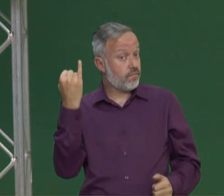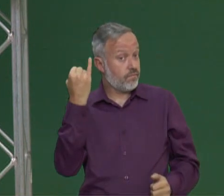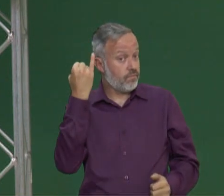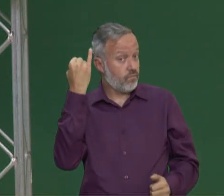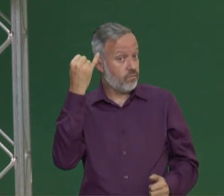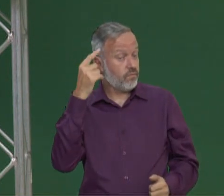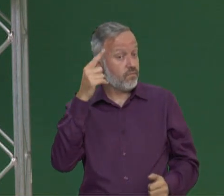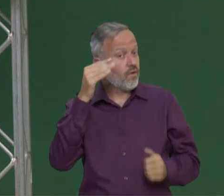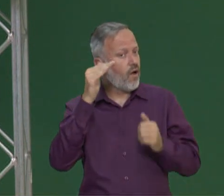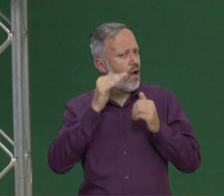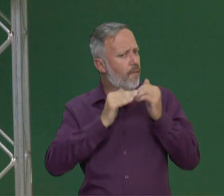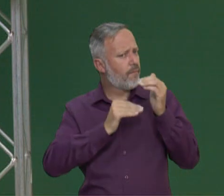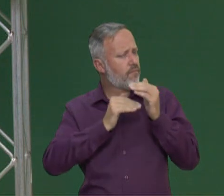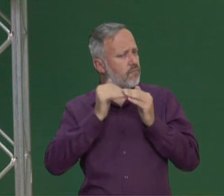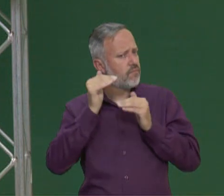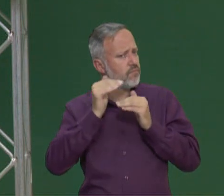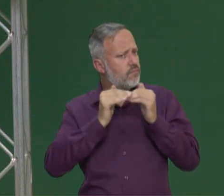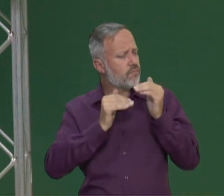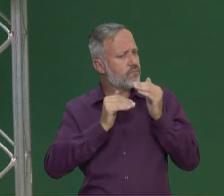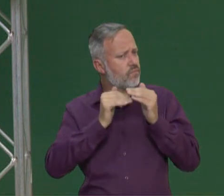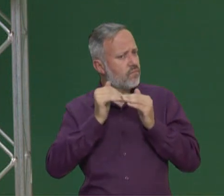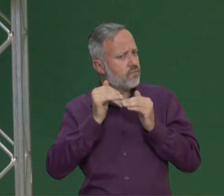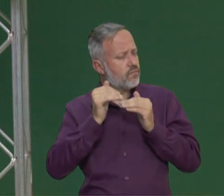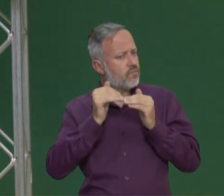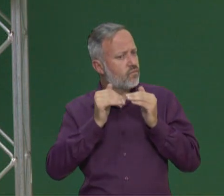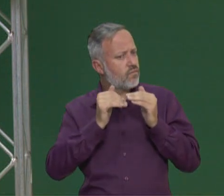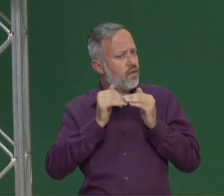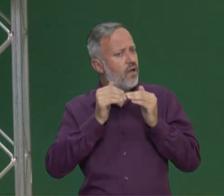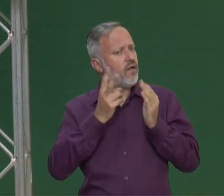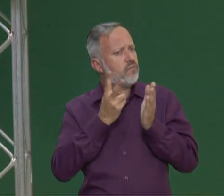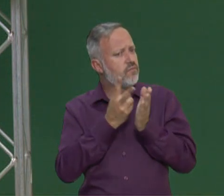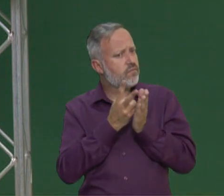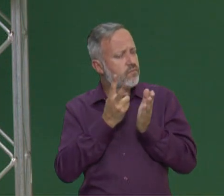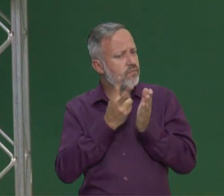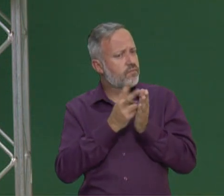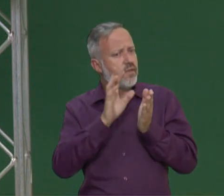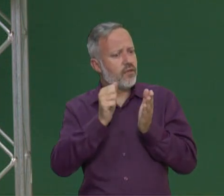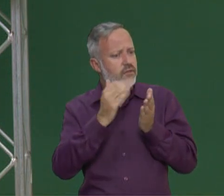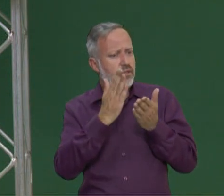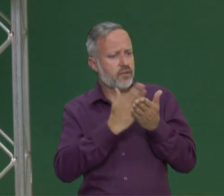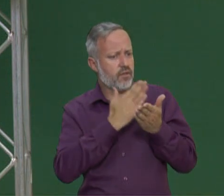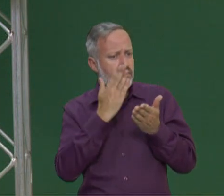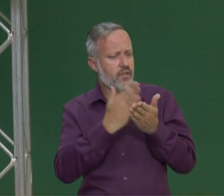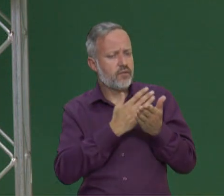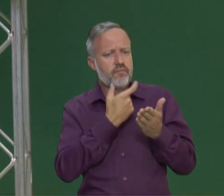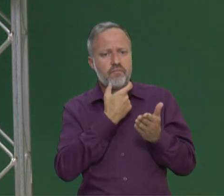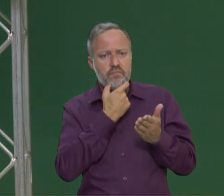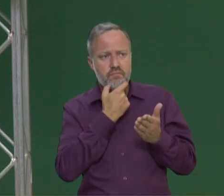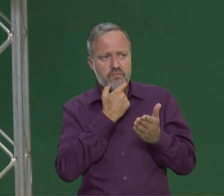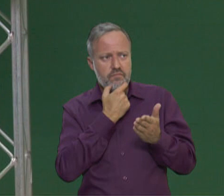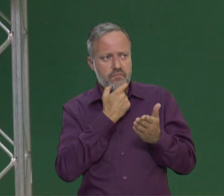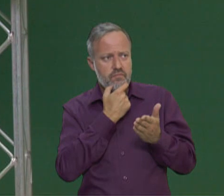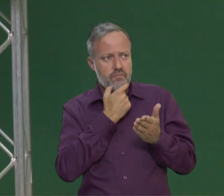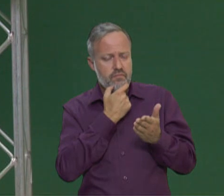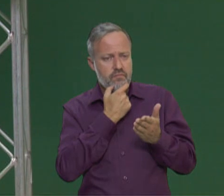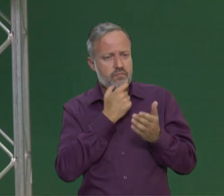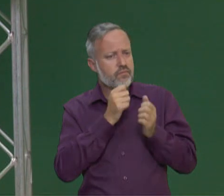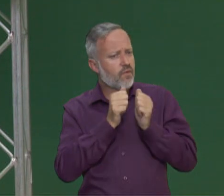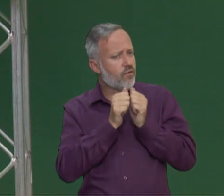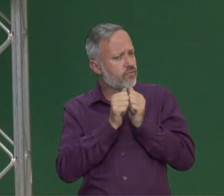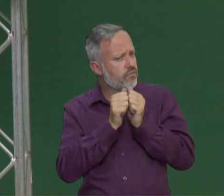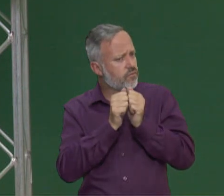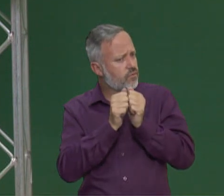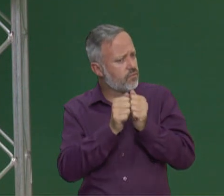que a sua prática seja realmente integral. Pega o seu caderno de inglês, acompanha